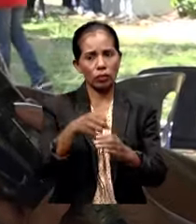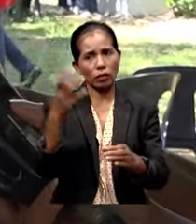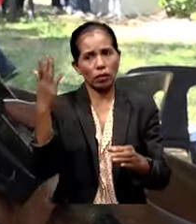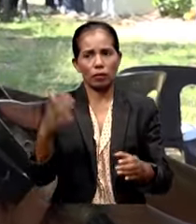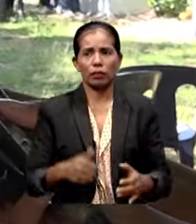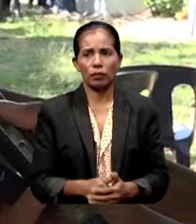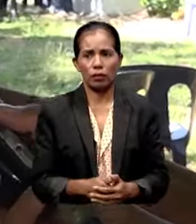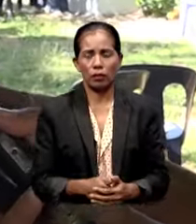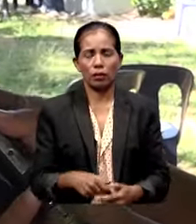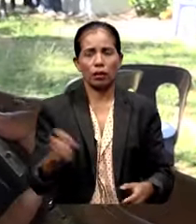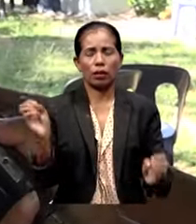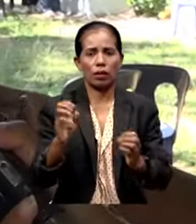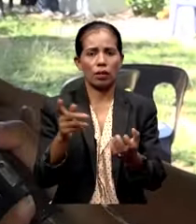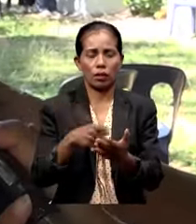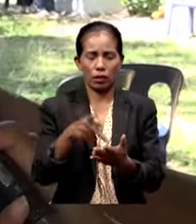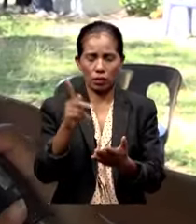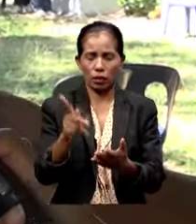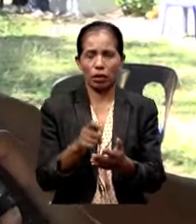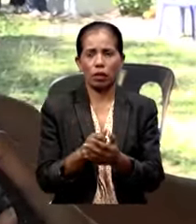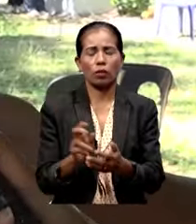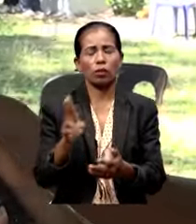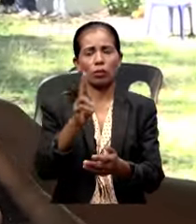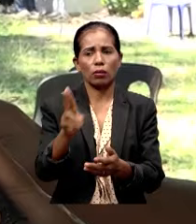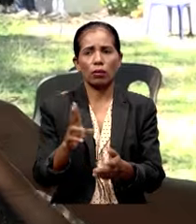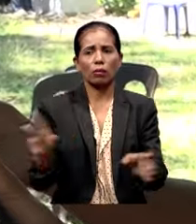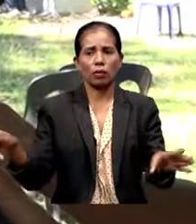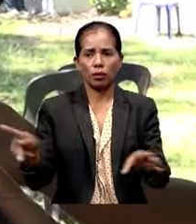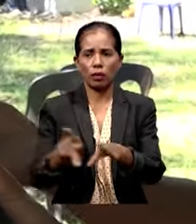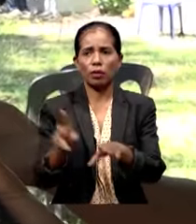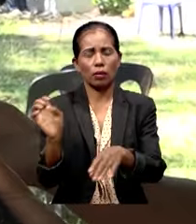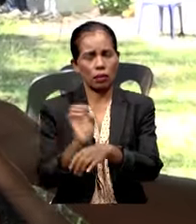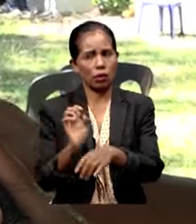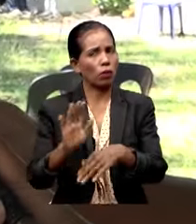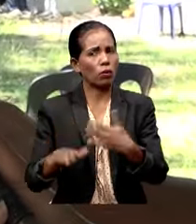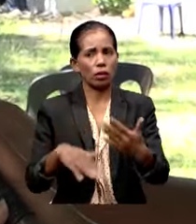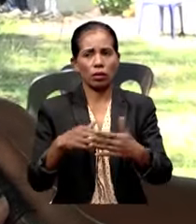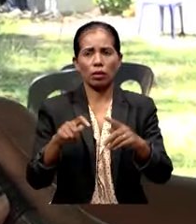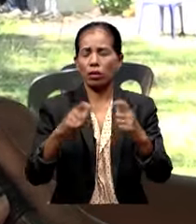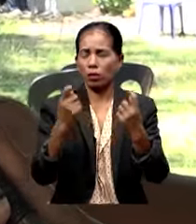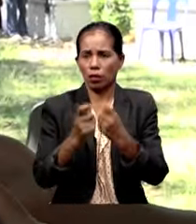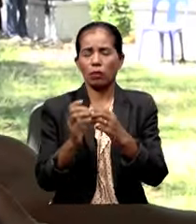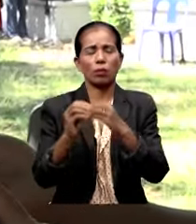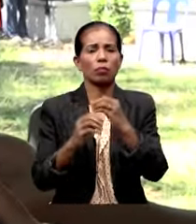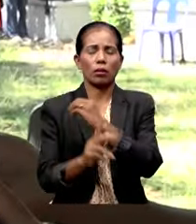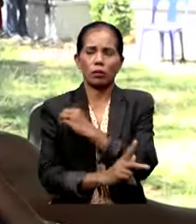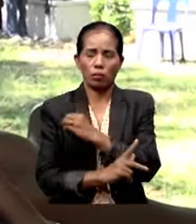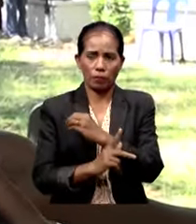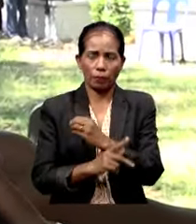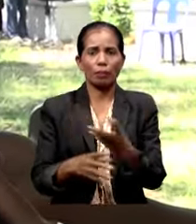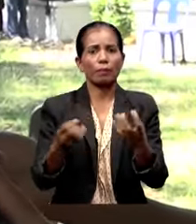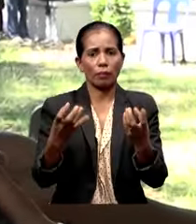peculato de uso abuso de poder participação na economia quais tipo lo jisir korupsaun ne para kleo